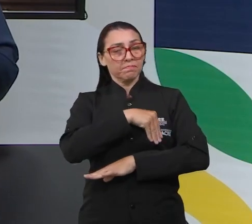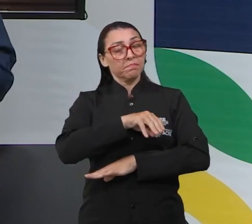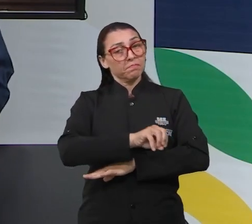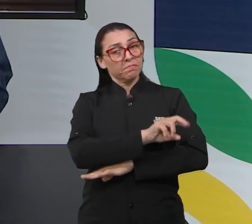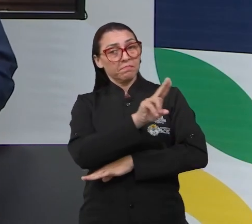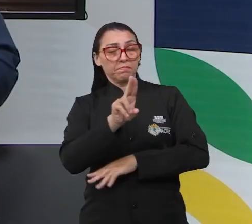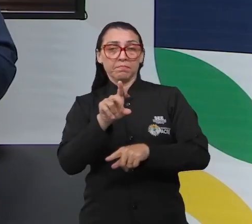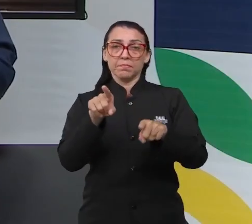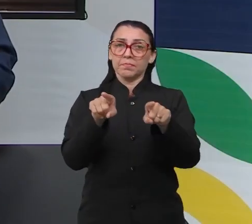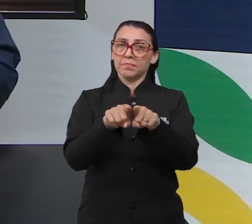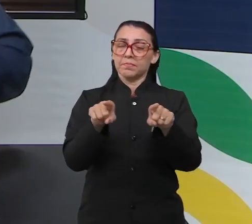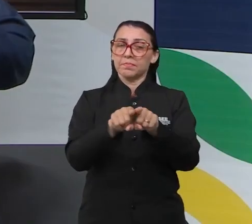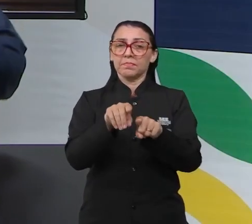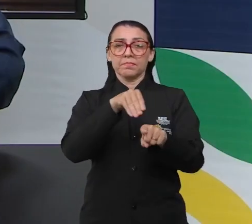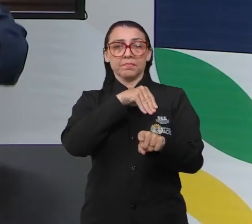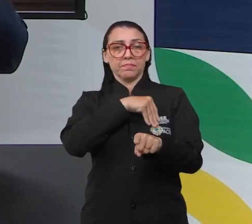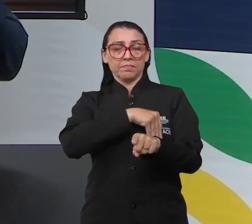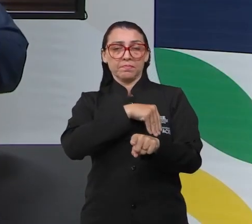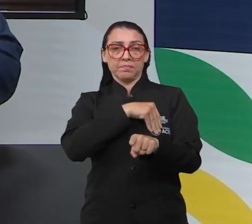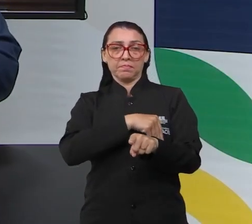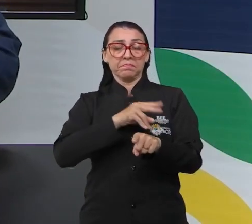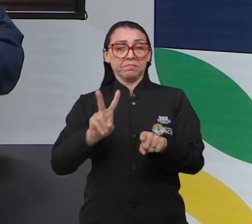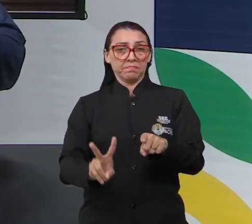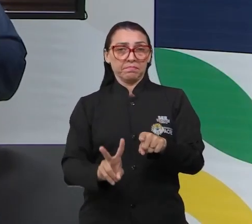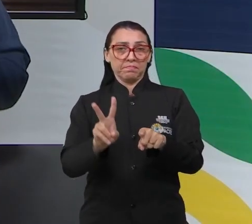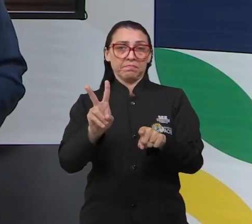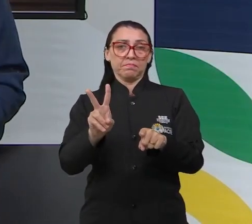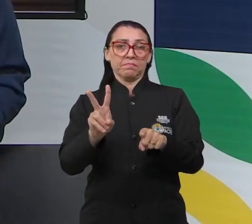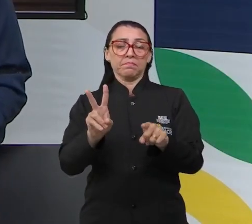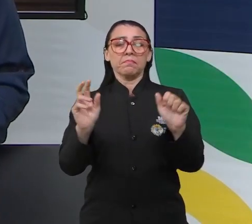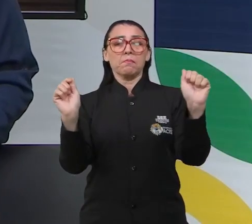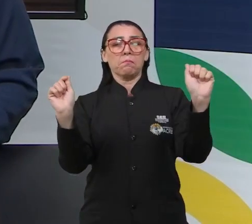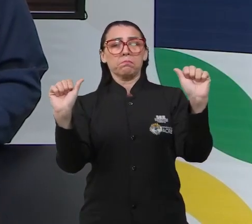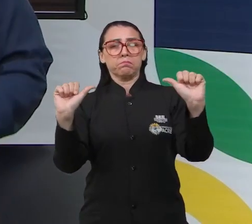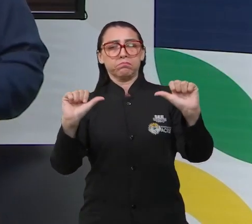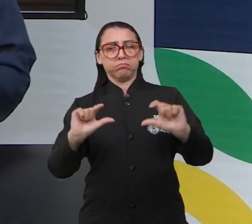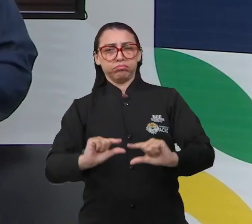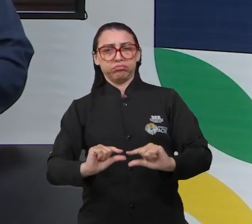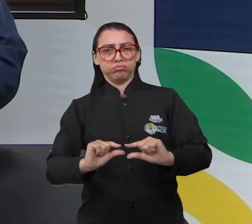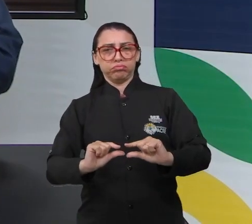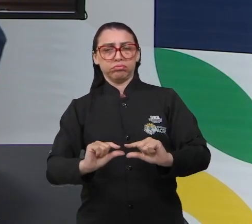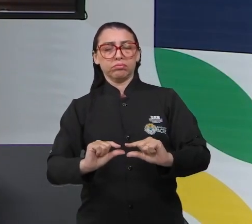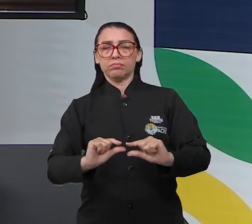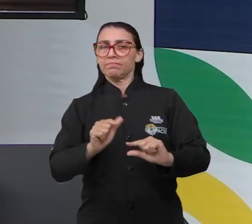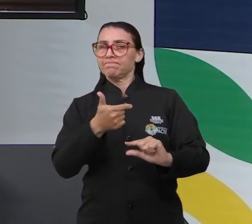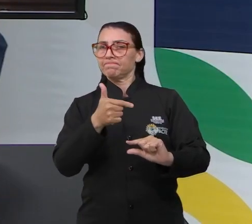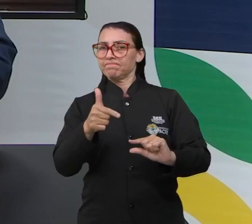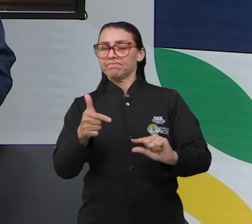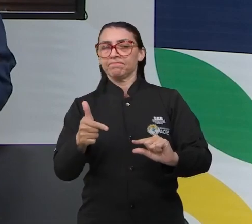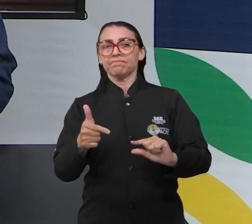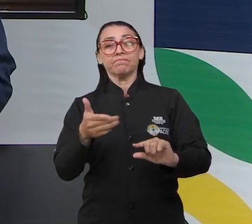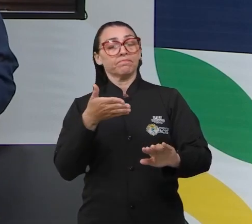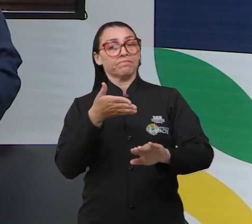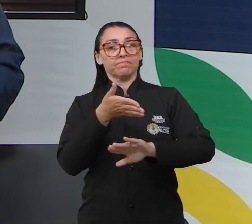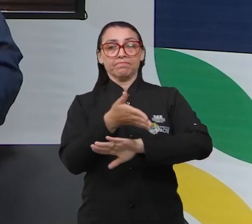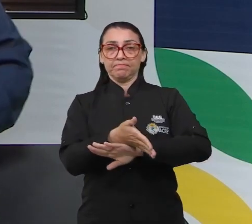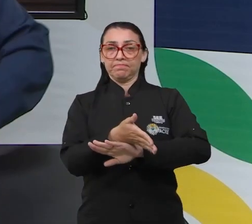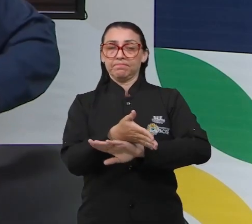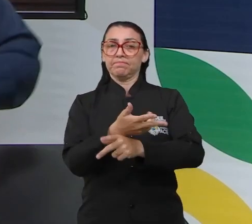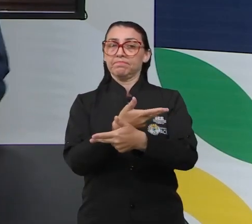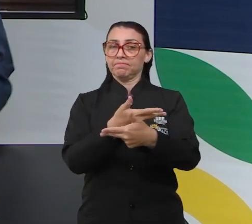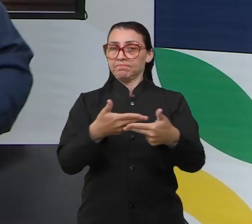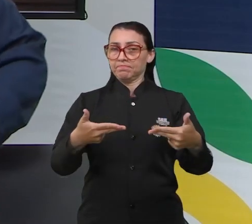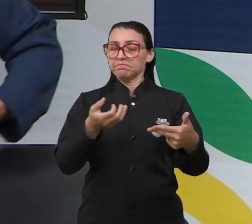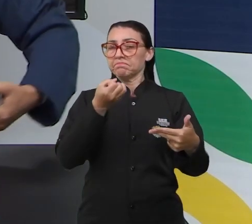até mesmo essa renda se torna um valor muito baixo, você passa a não ter tanto acesso aí a